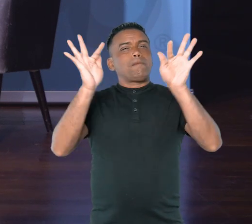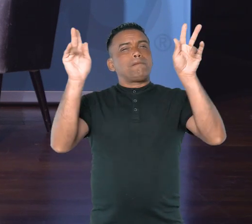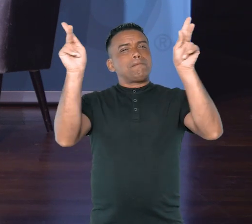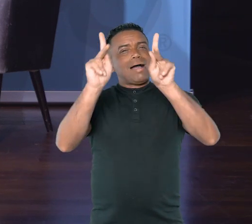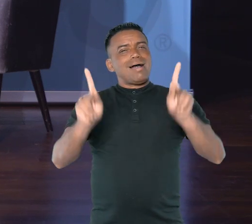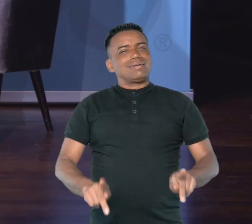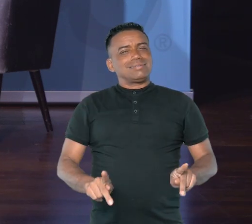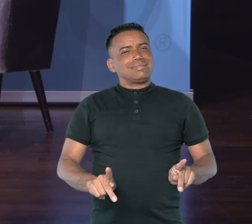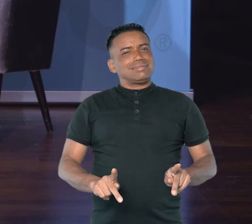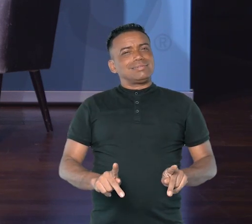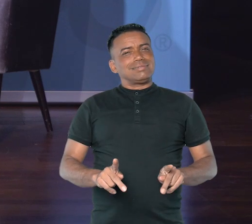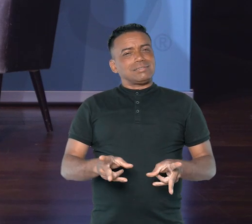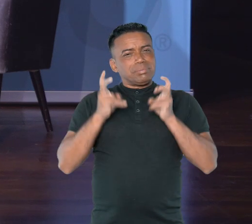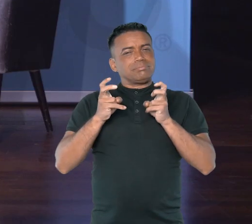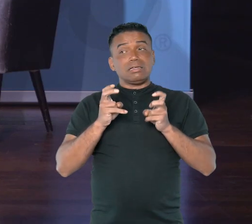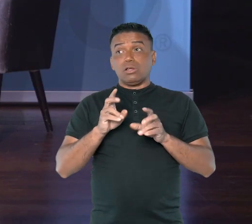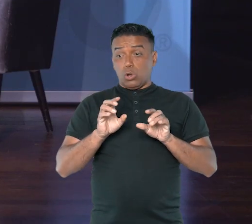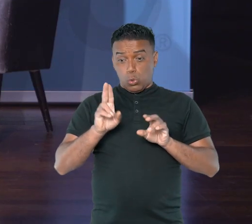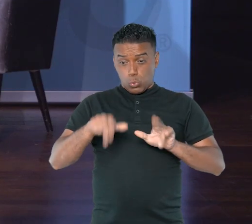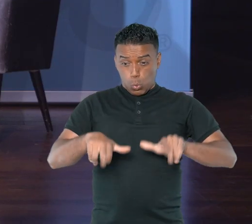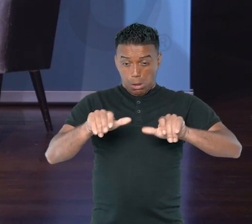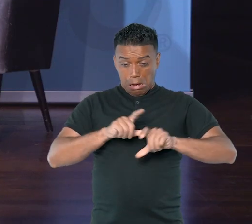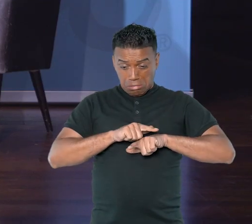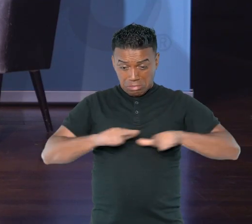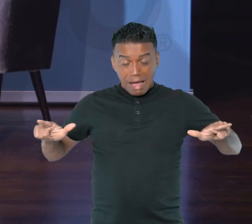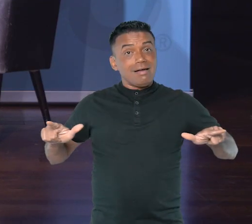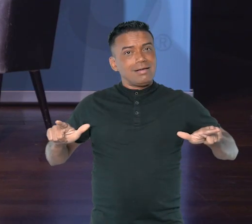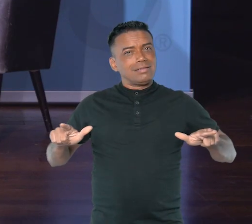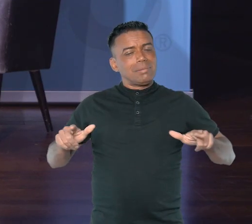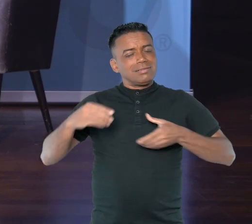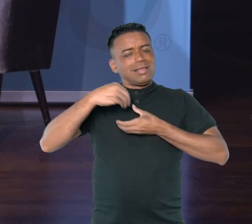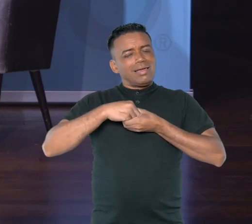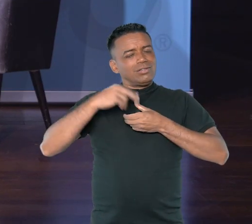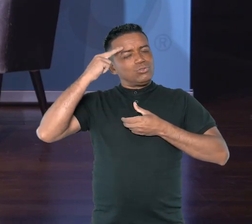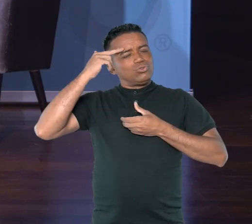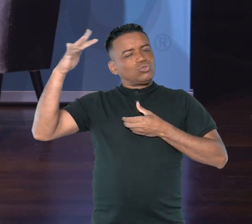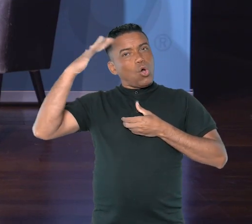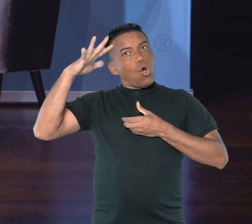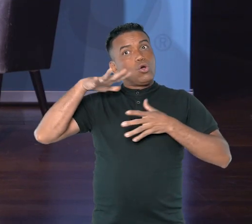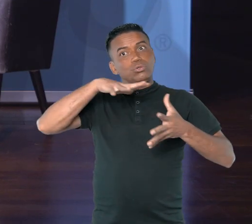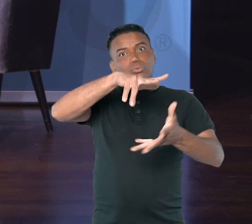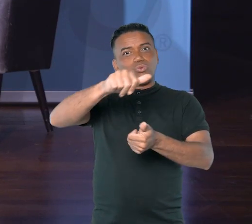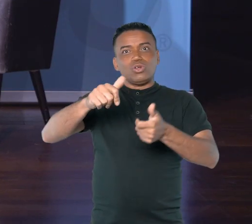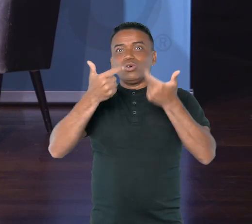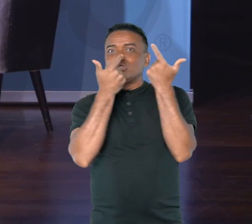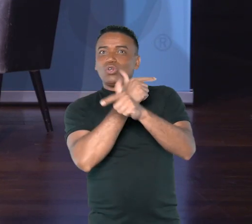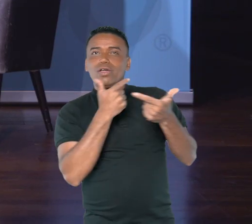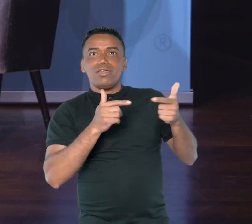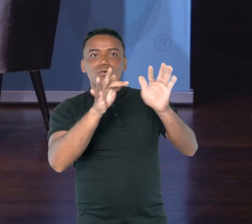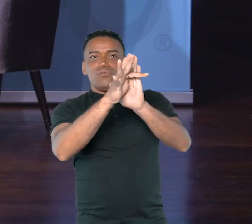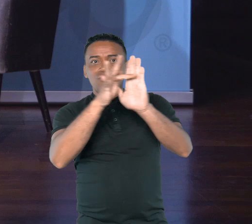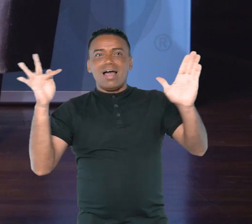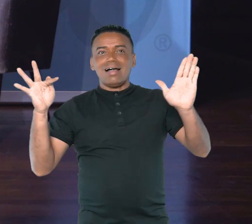constatação. Nunca serei nada, e afora isso tenho em mim todos os sonhos do mundo. Sorrio enquanto imagino essa frase estampada em um